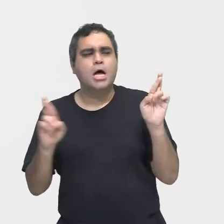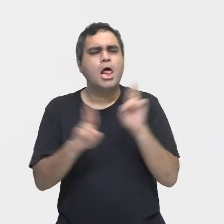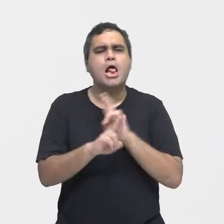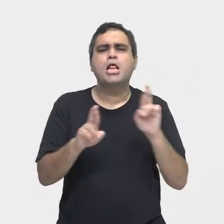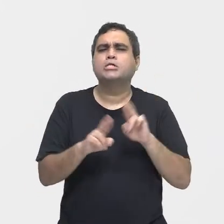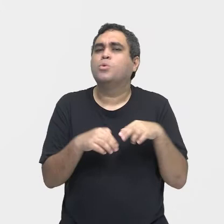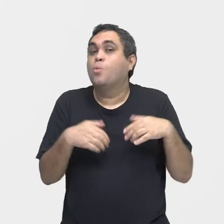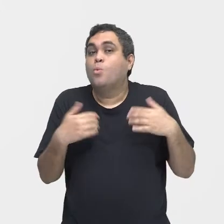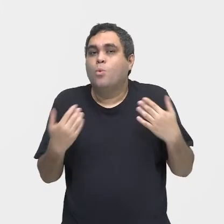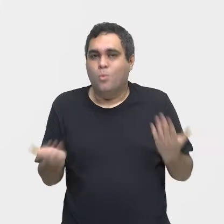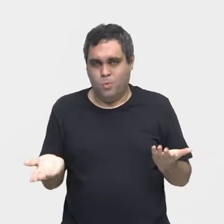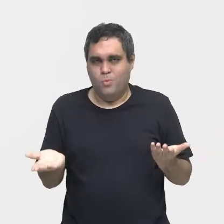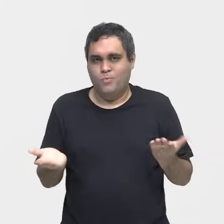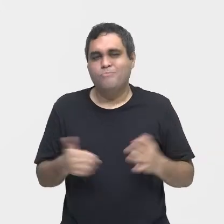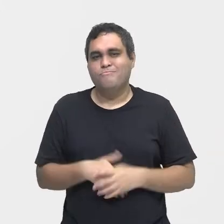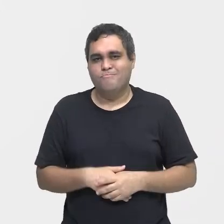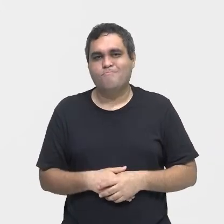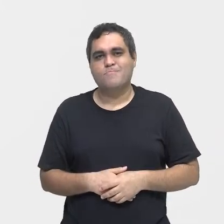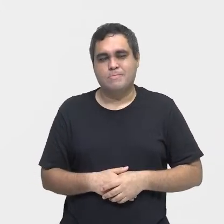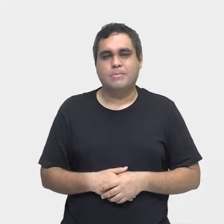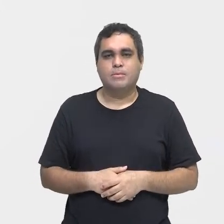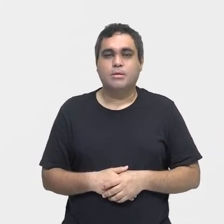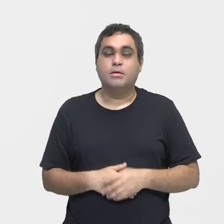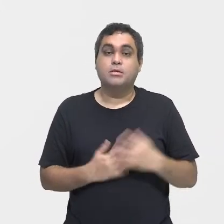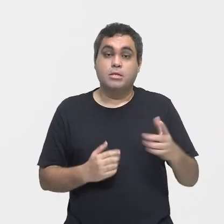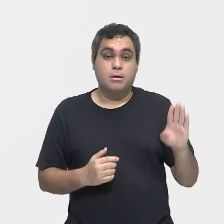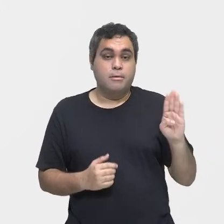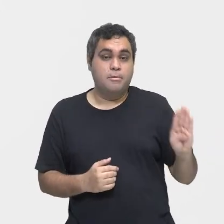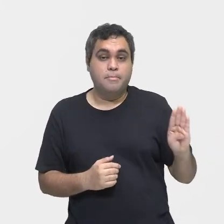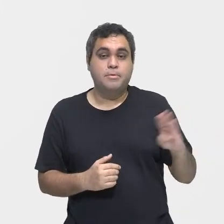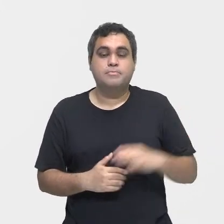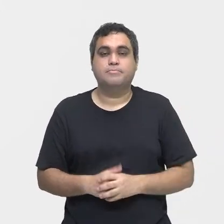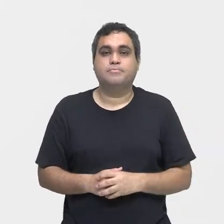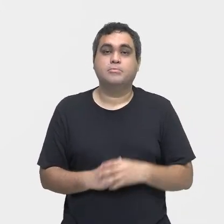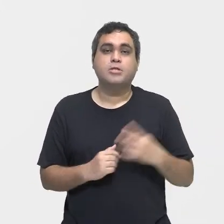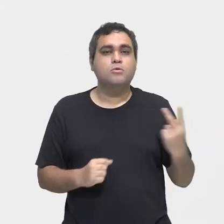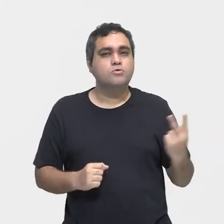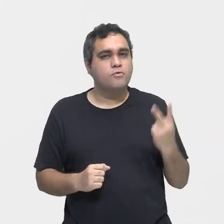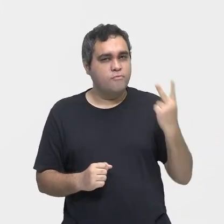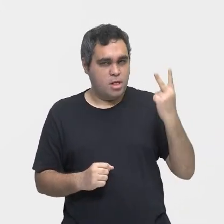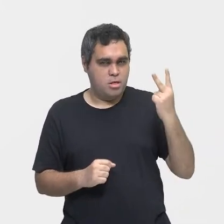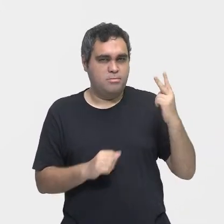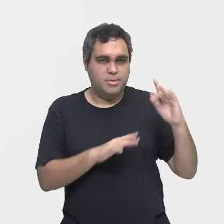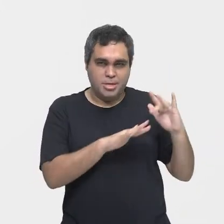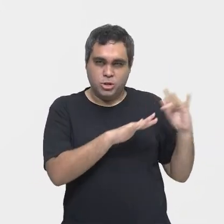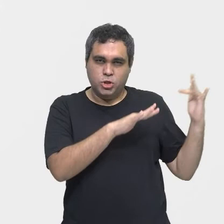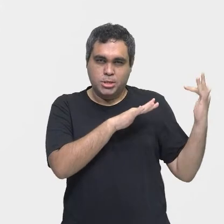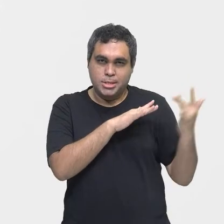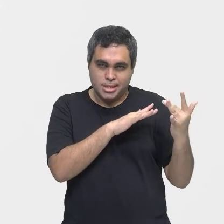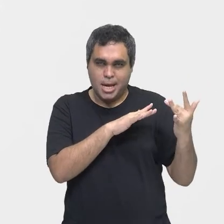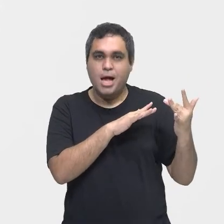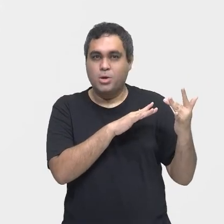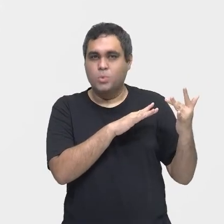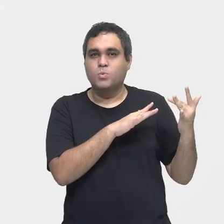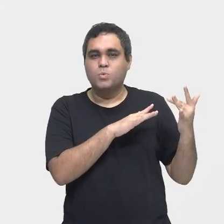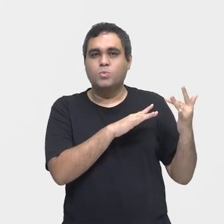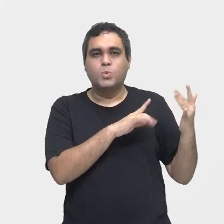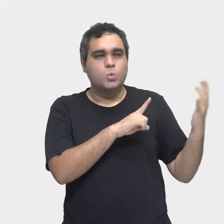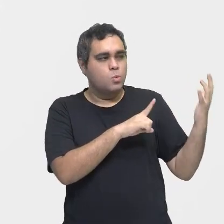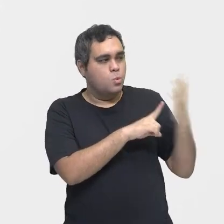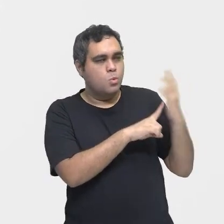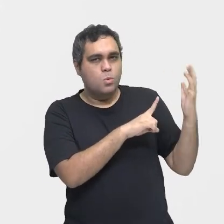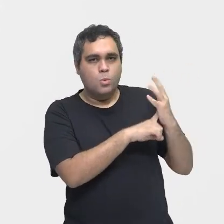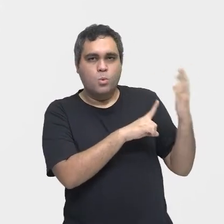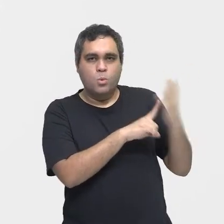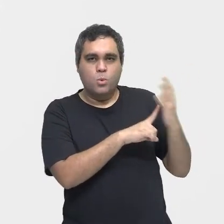liberdade? Então, o que os valores têm a ver com a liberdade? E a letra B fala, os valores passados pela mídia podem nos